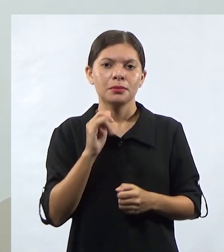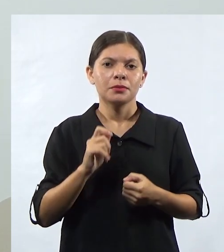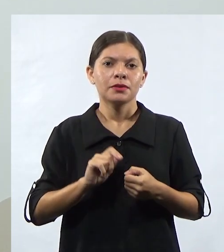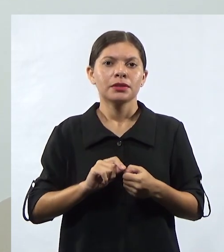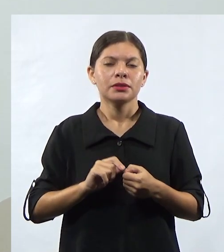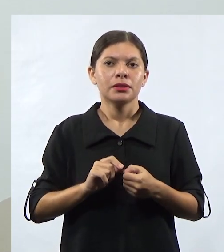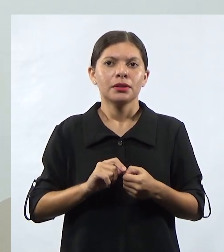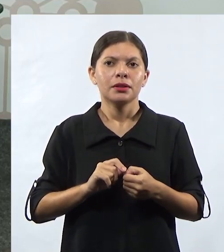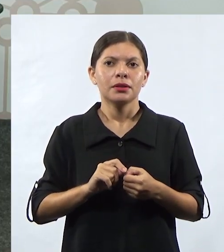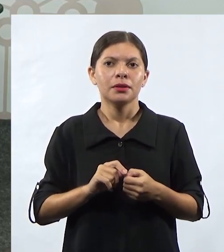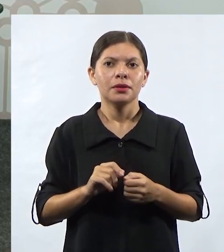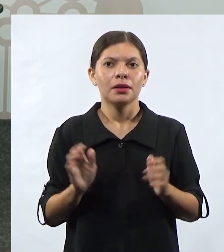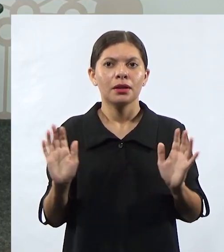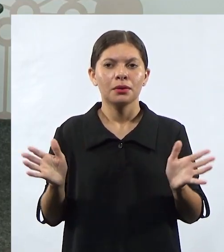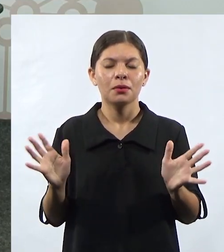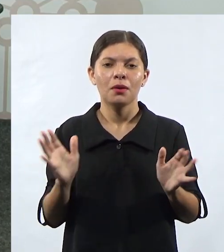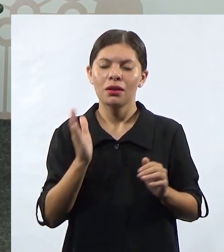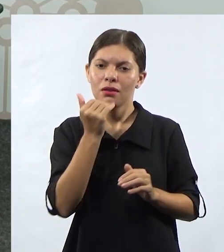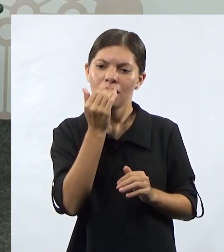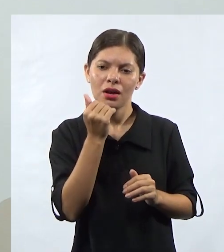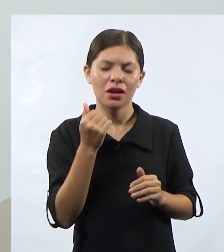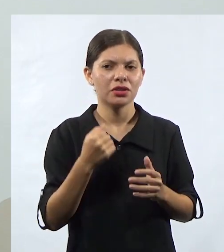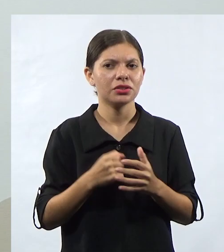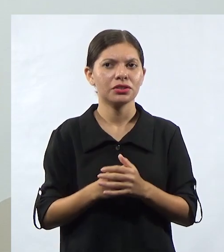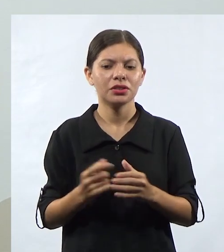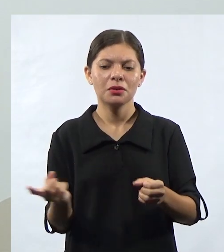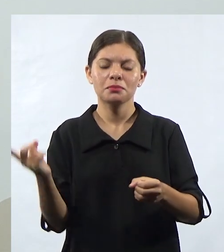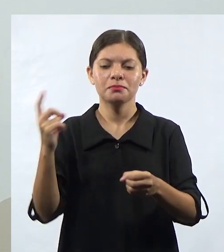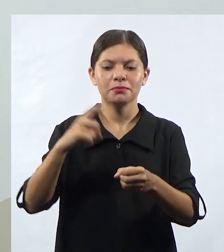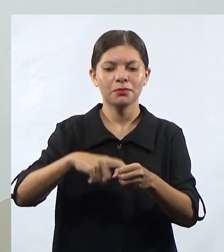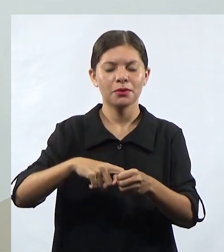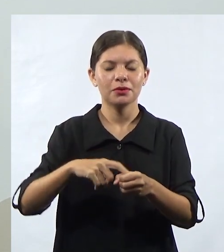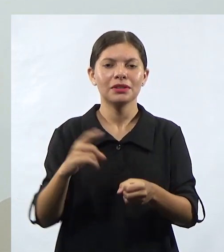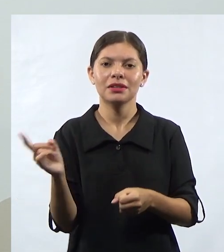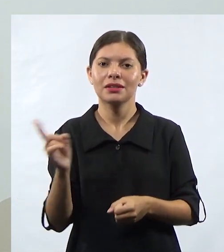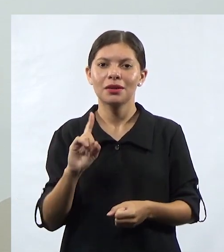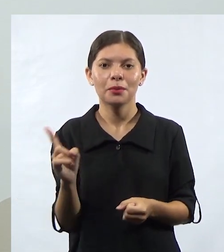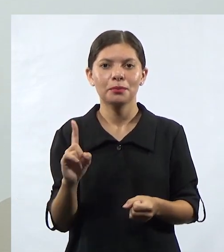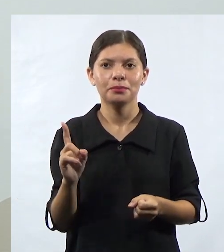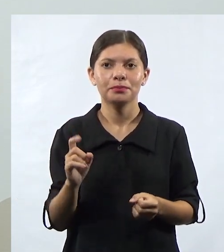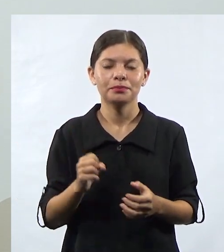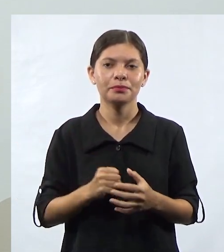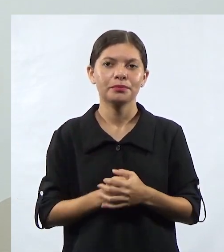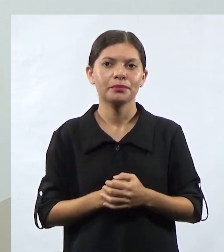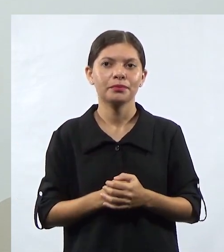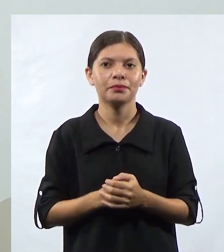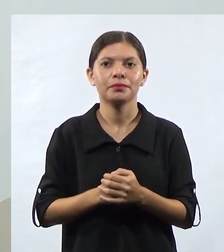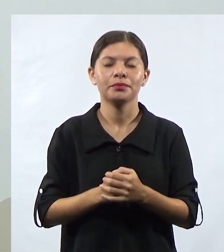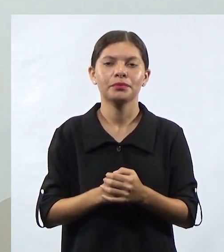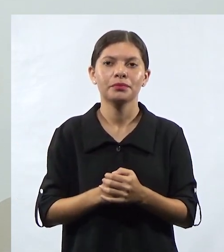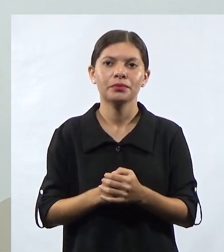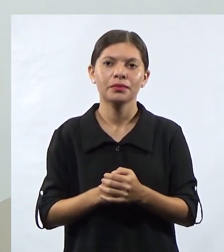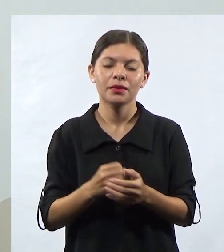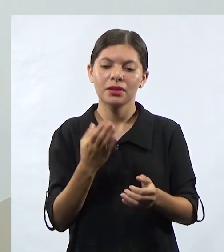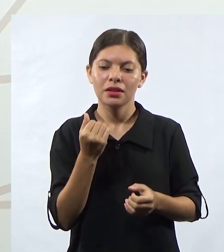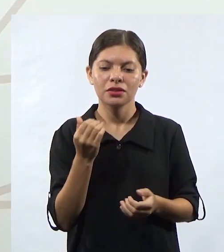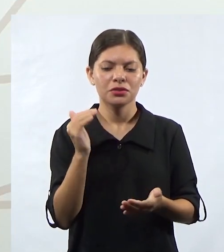momento aqui, vamos fazer o lanche e depois a gente volta. Não. Então, ou o lanche no início ou o lanche no final, se você optar por fazer esse tipo